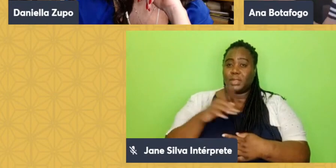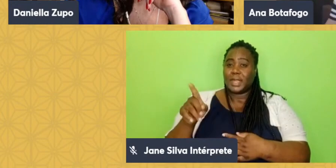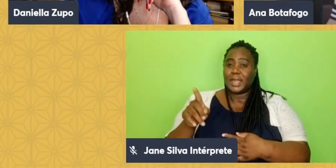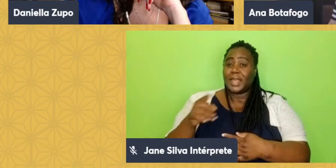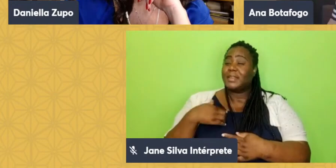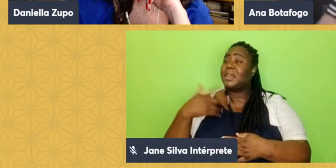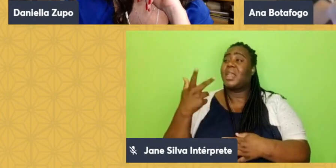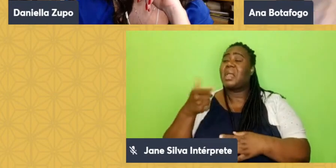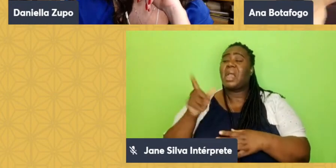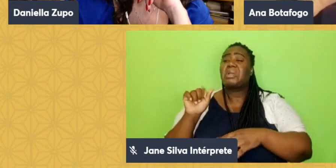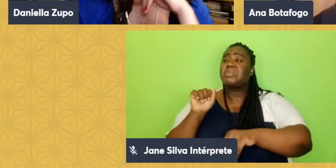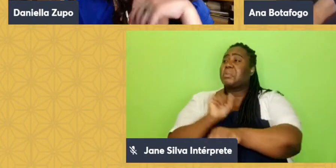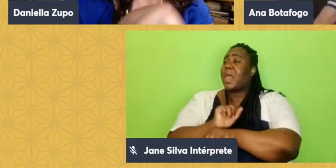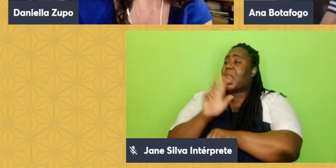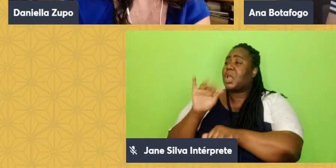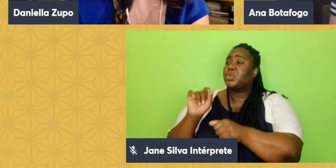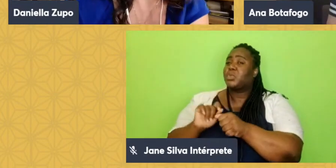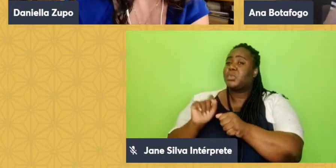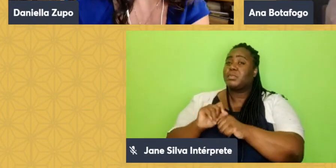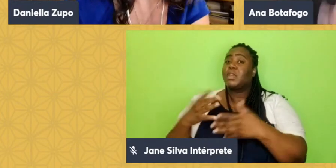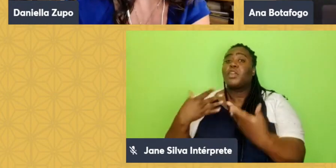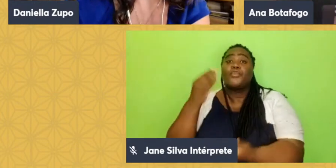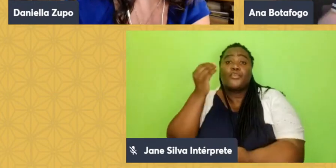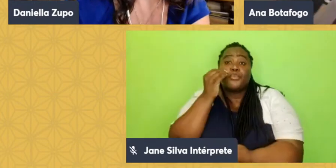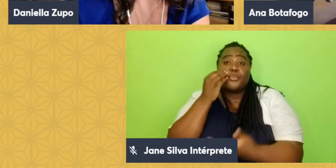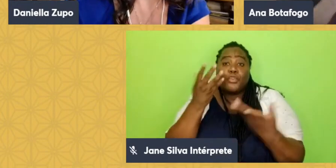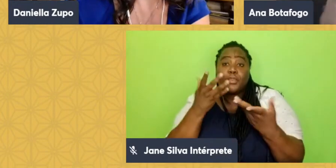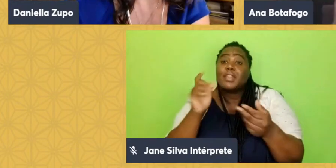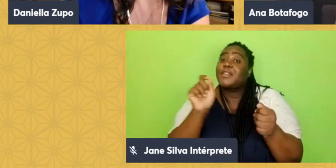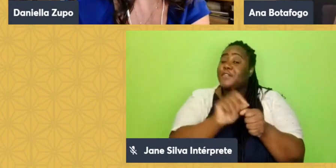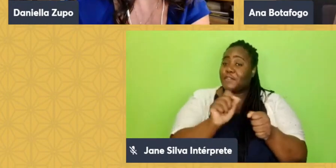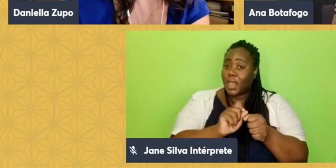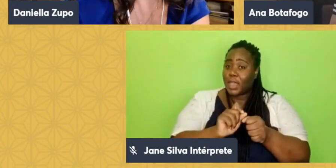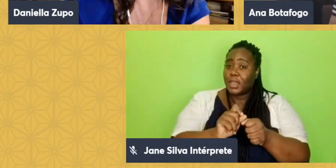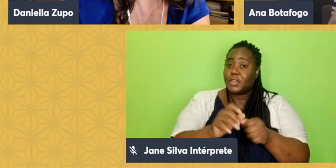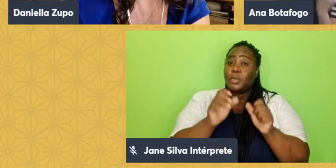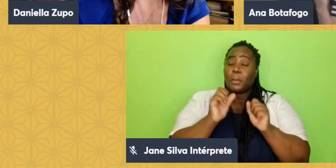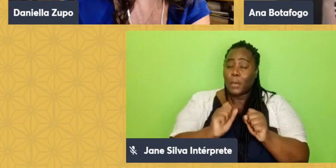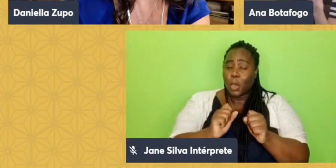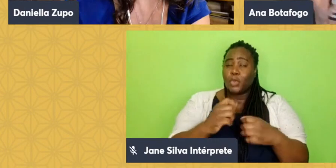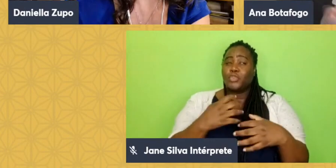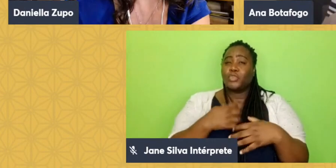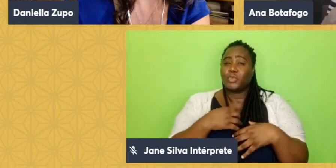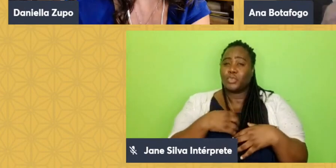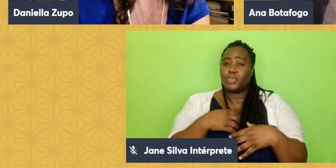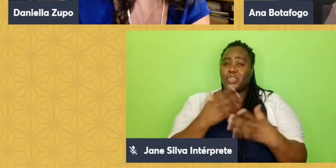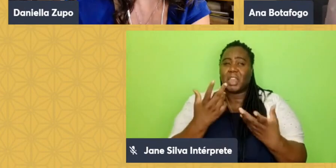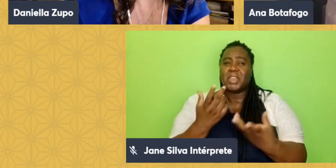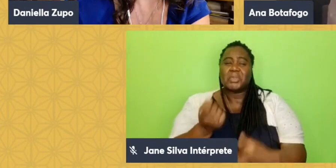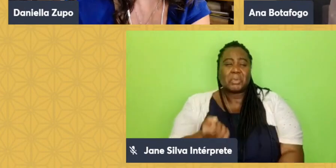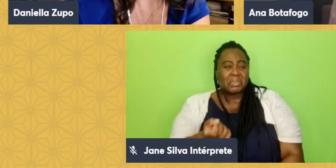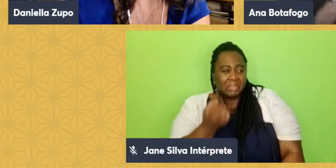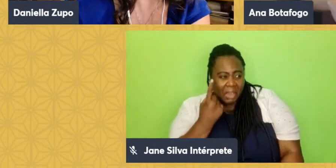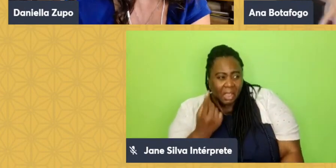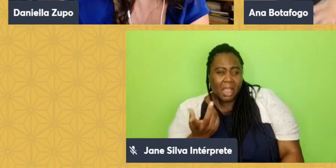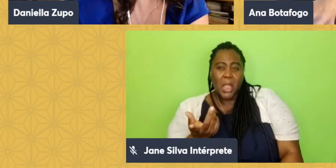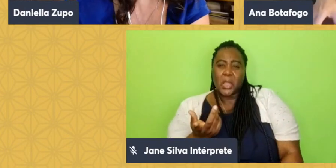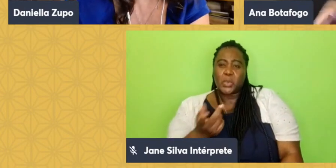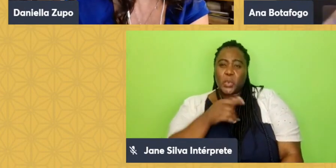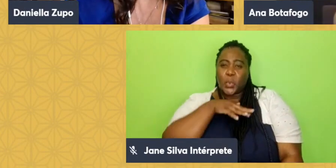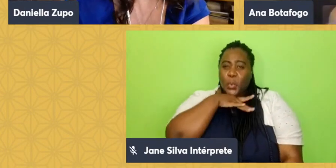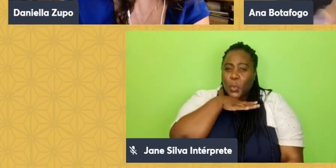era sedentário que nunca fez nada vou tentar fazer e faz pode ser de um jeito acordo de um jeito